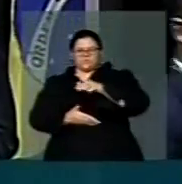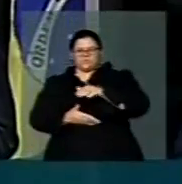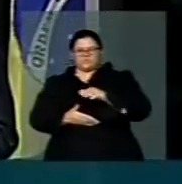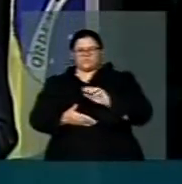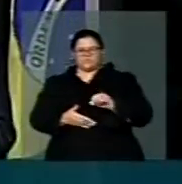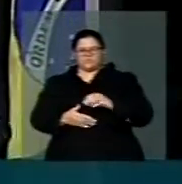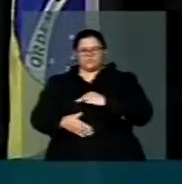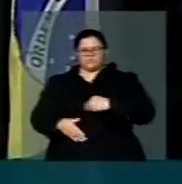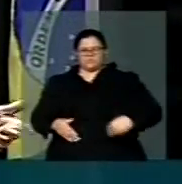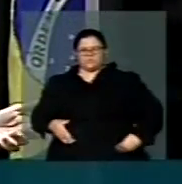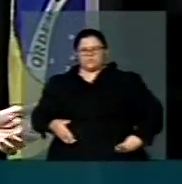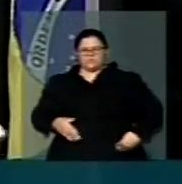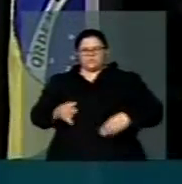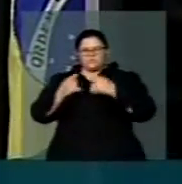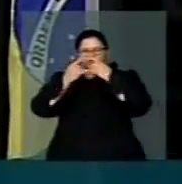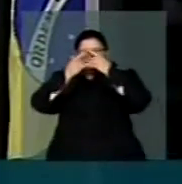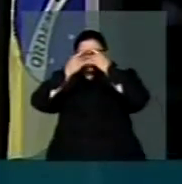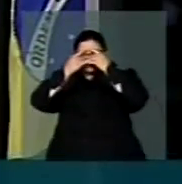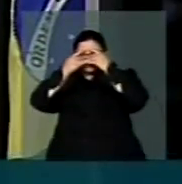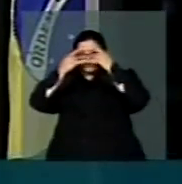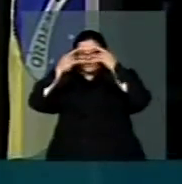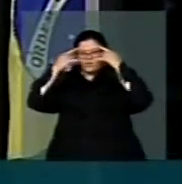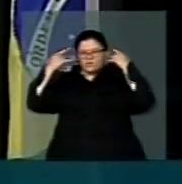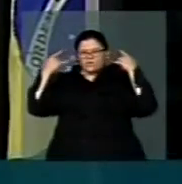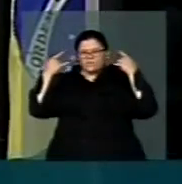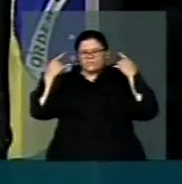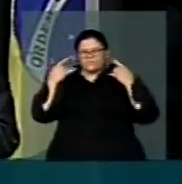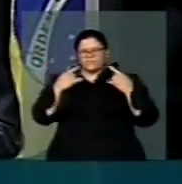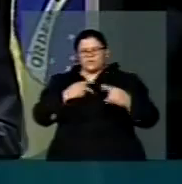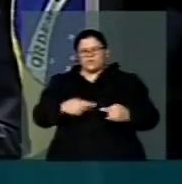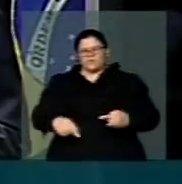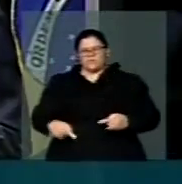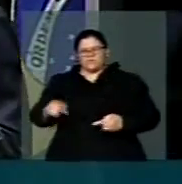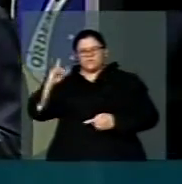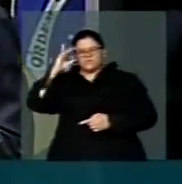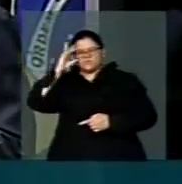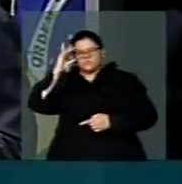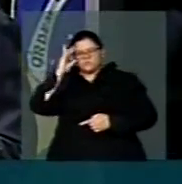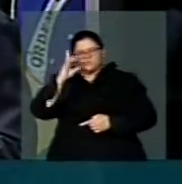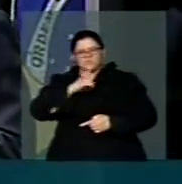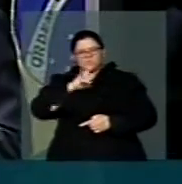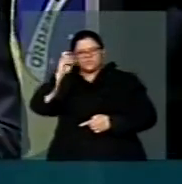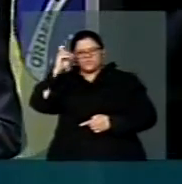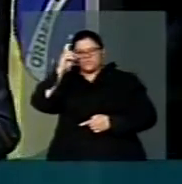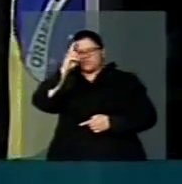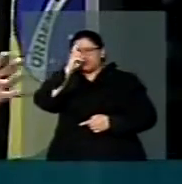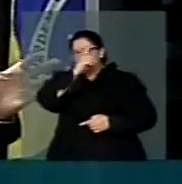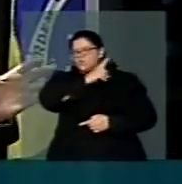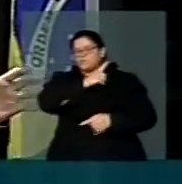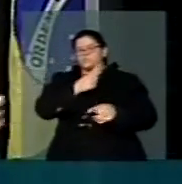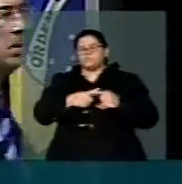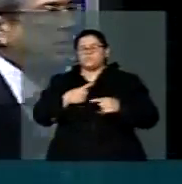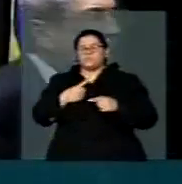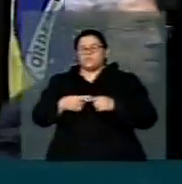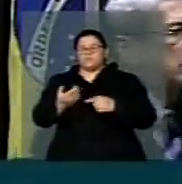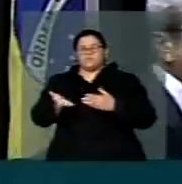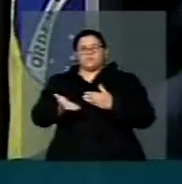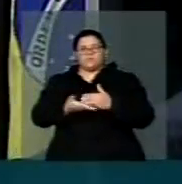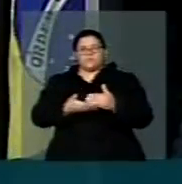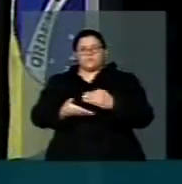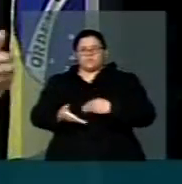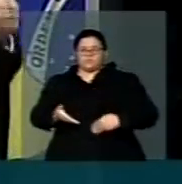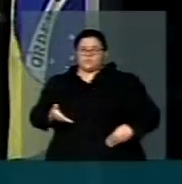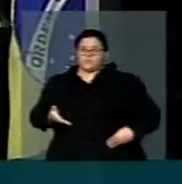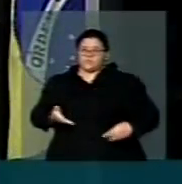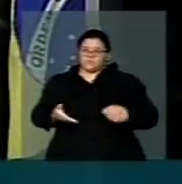capitalistas. Nesse ponto, a presidente Dilma vai ter grandes dificuldades, de começar talvez pelo